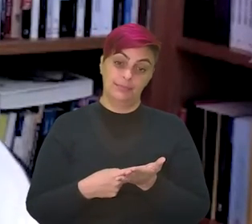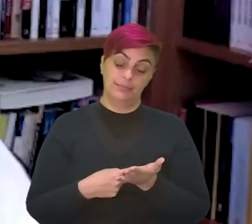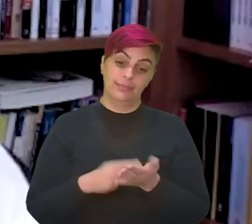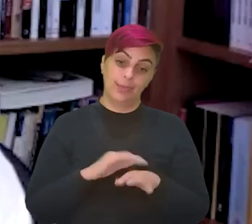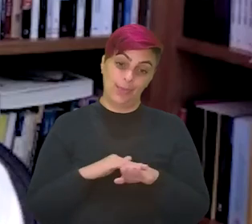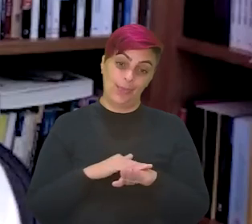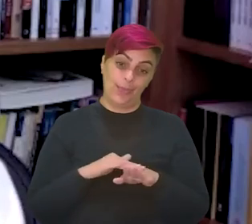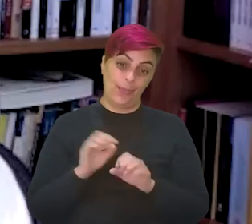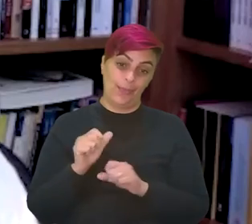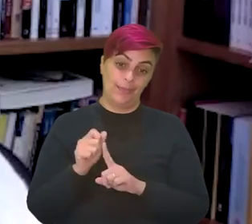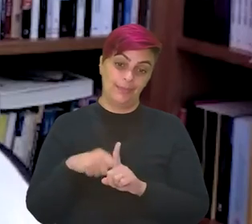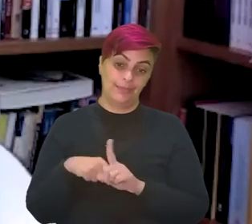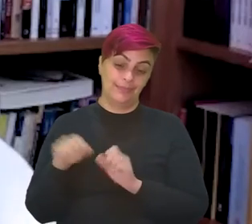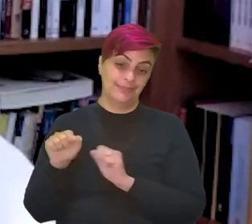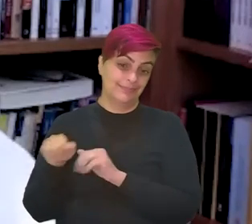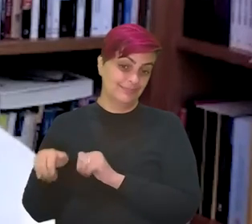uma conversa em setembro,